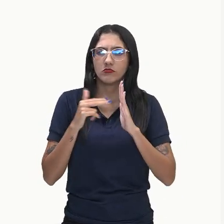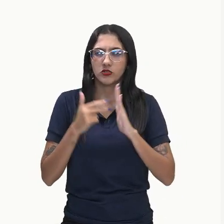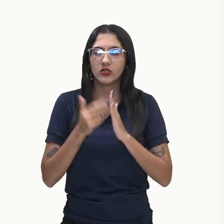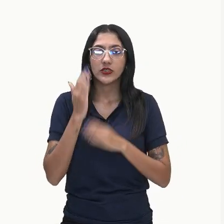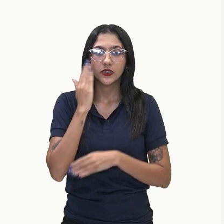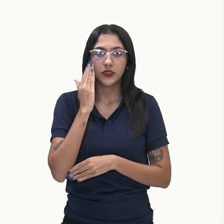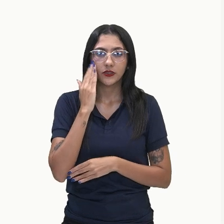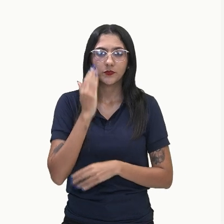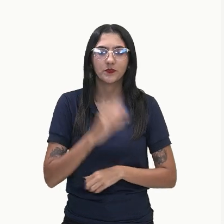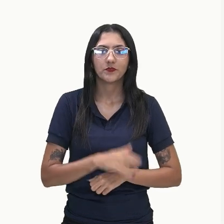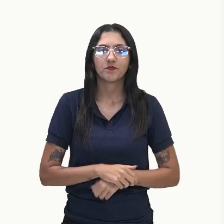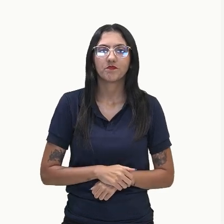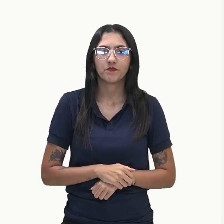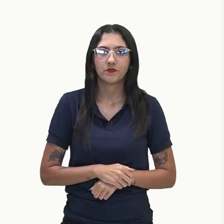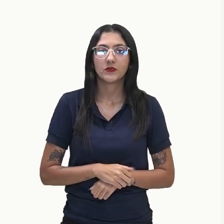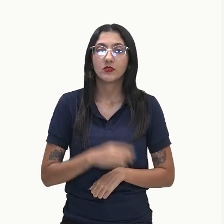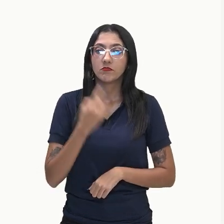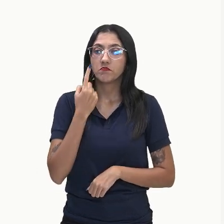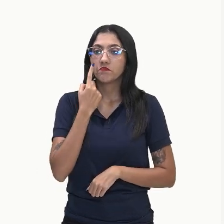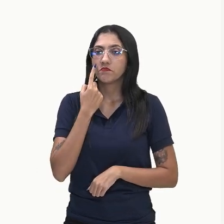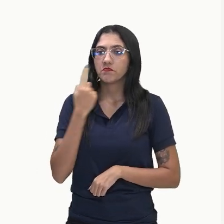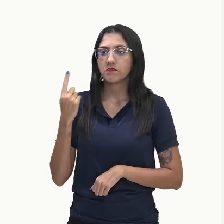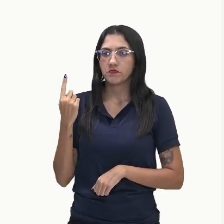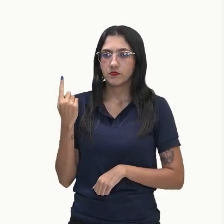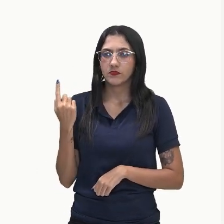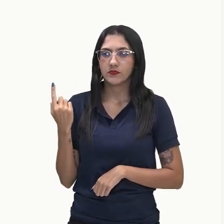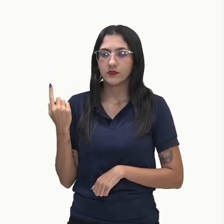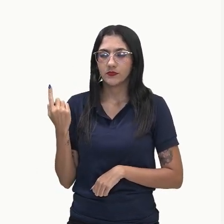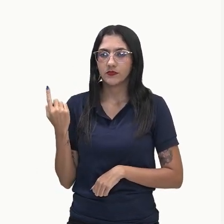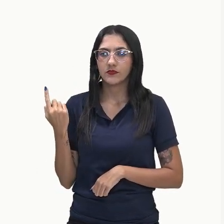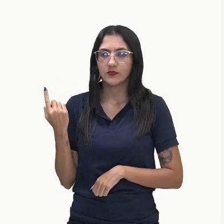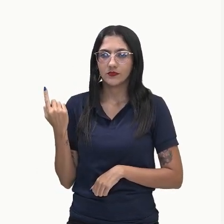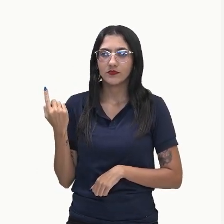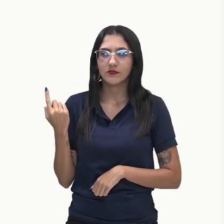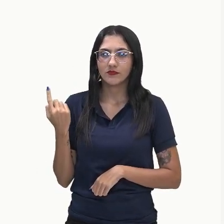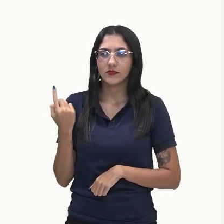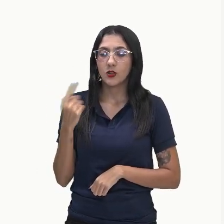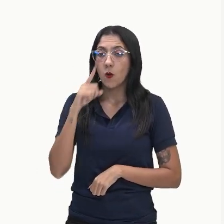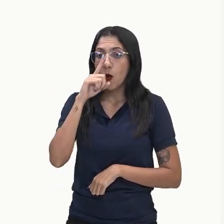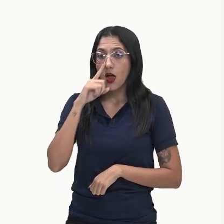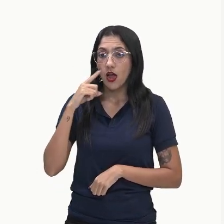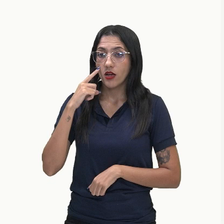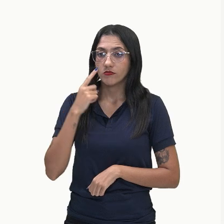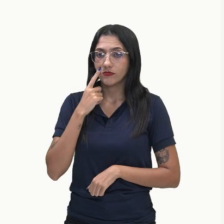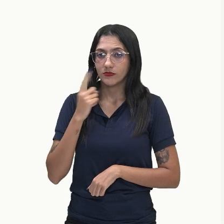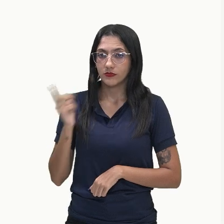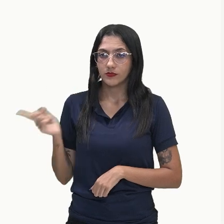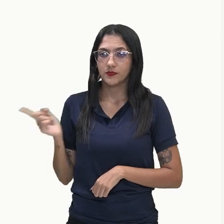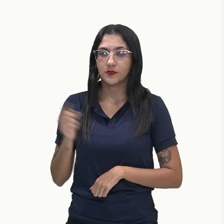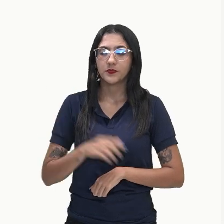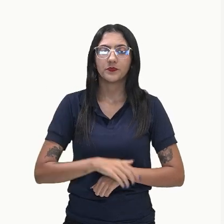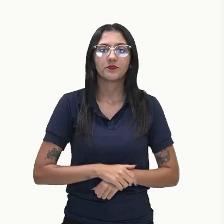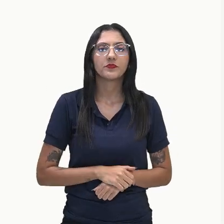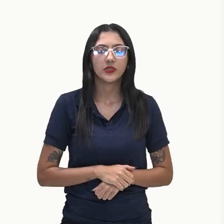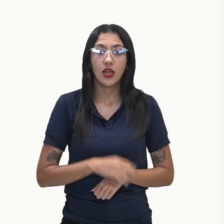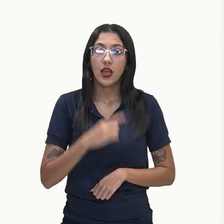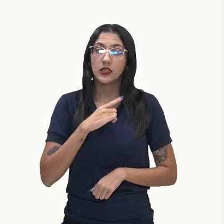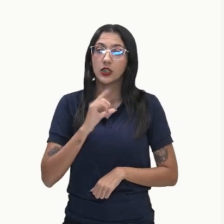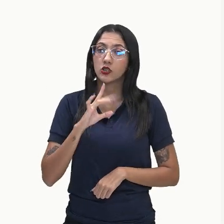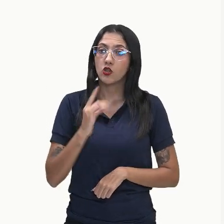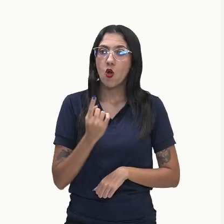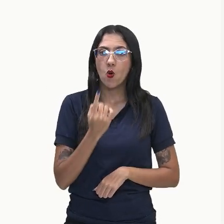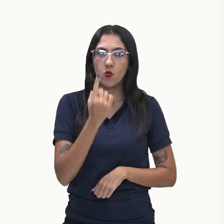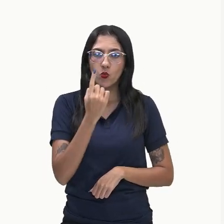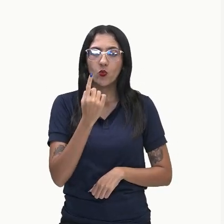nós consideramos esse ângulo externo bem aqui, conforme eu estou sinalizando para você, tem um lado